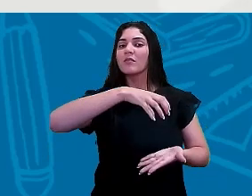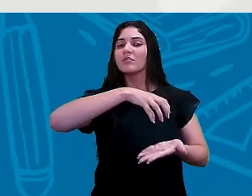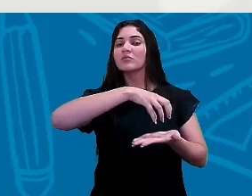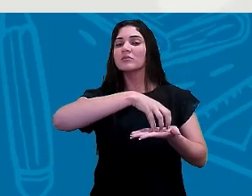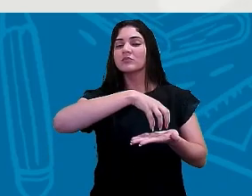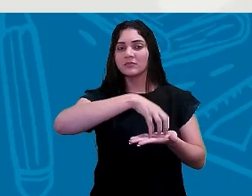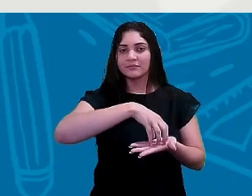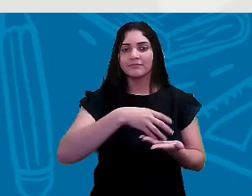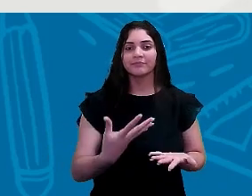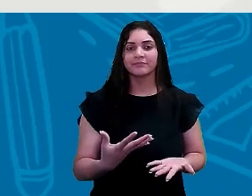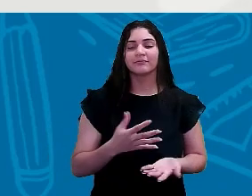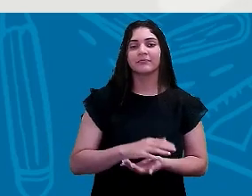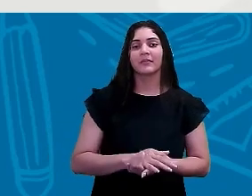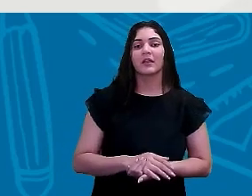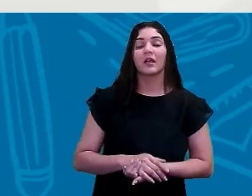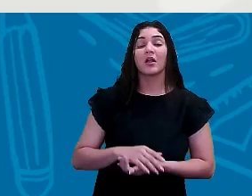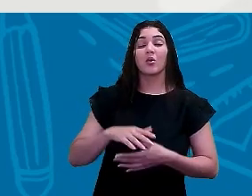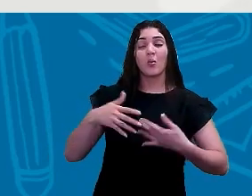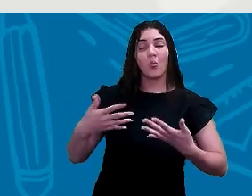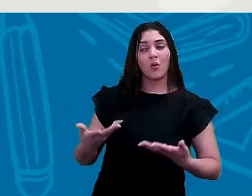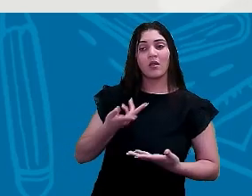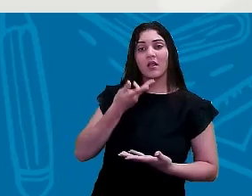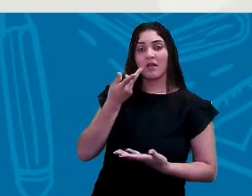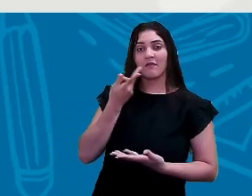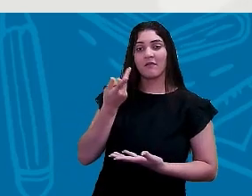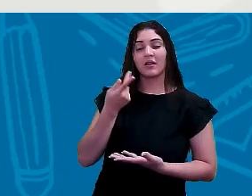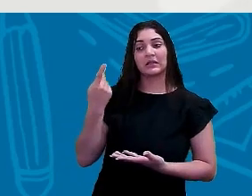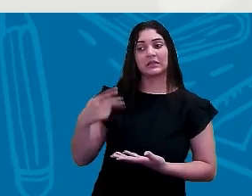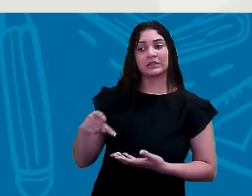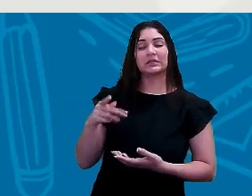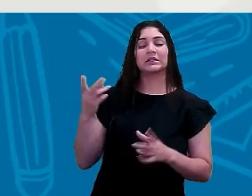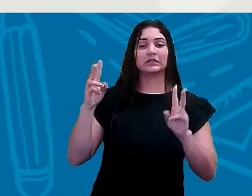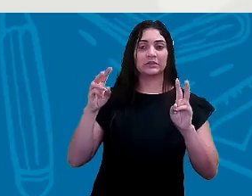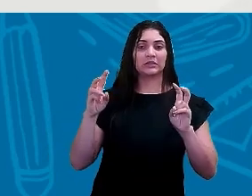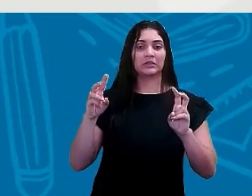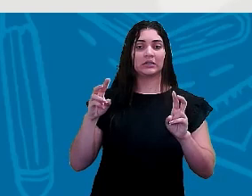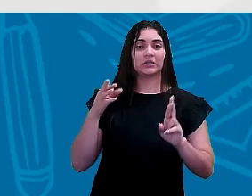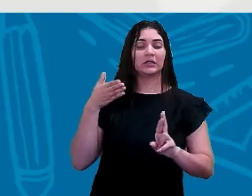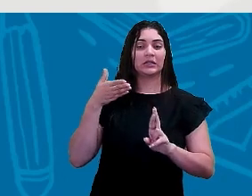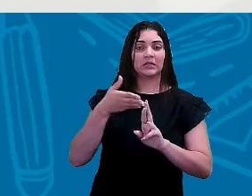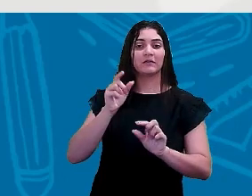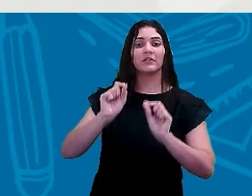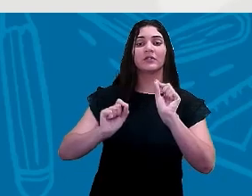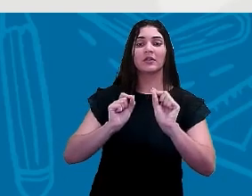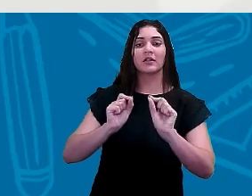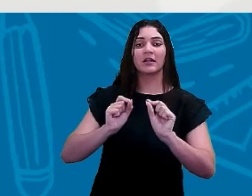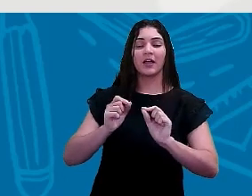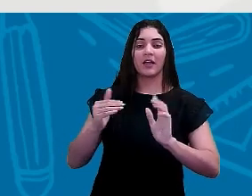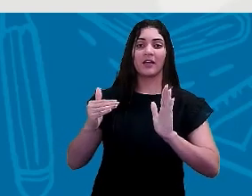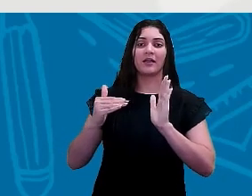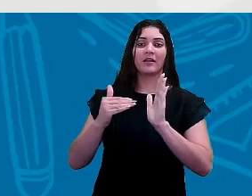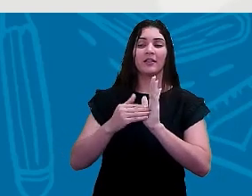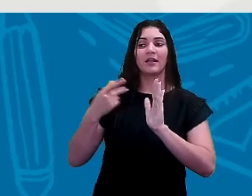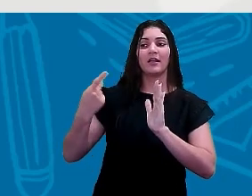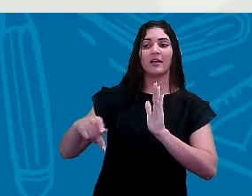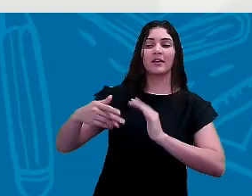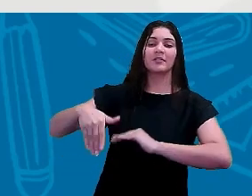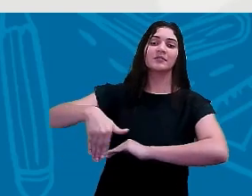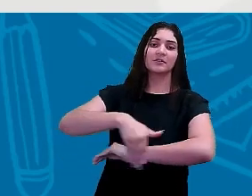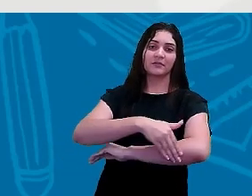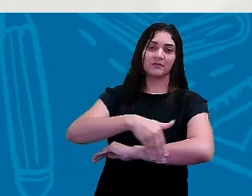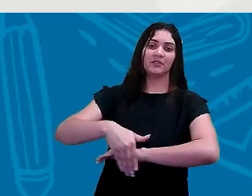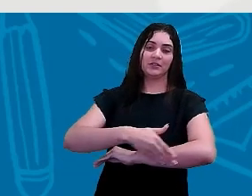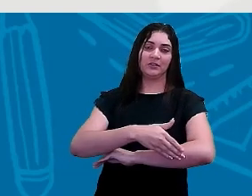o centro, né? Então, quando ela fala dessa forma, ela está se referindo que vai até essa avenida, que é a